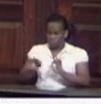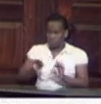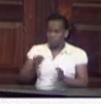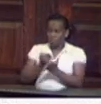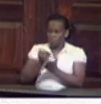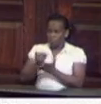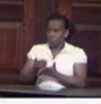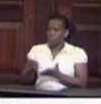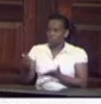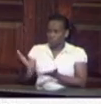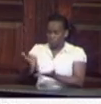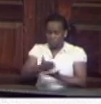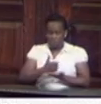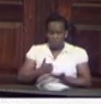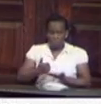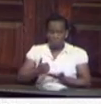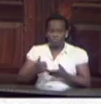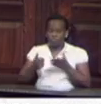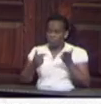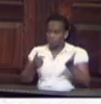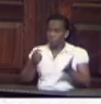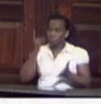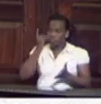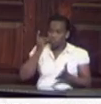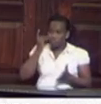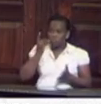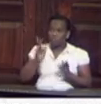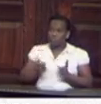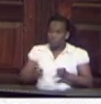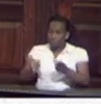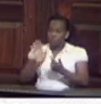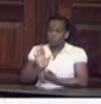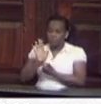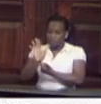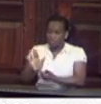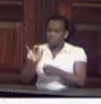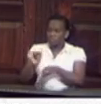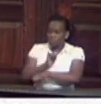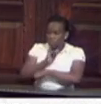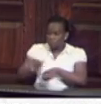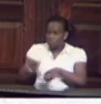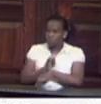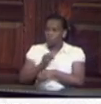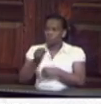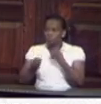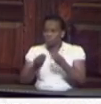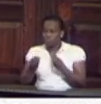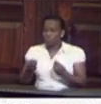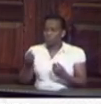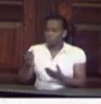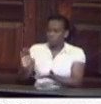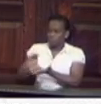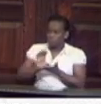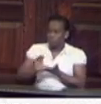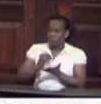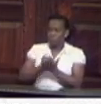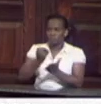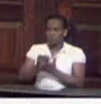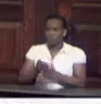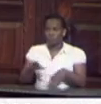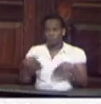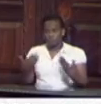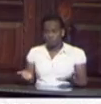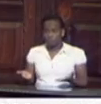Vossa Excelência é um deputado que sempre apresenta alternativas para aumentar a arrecadação e diminuir custo.